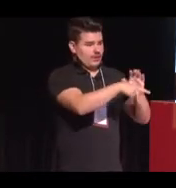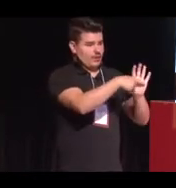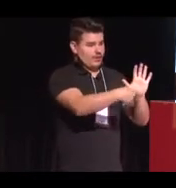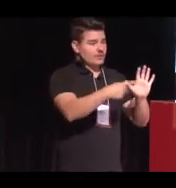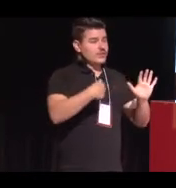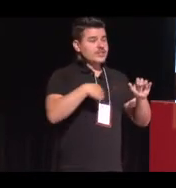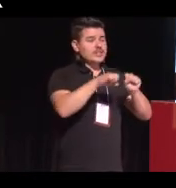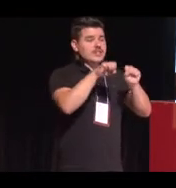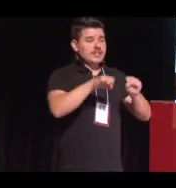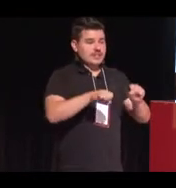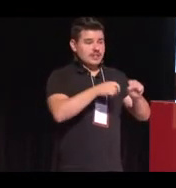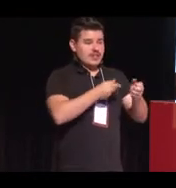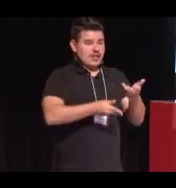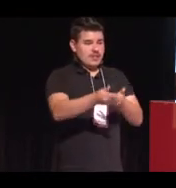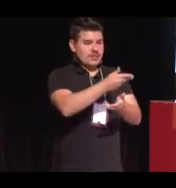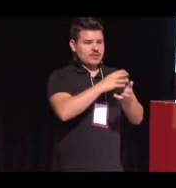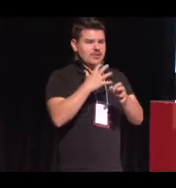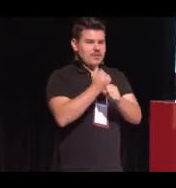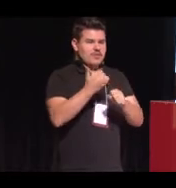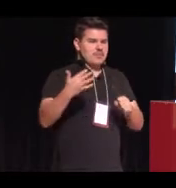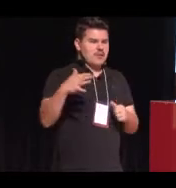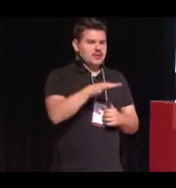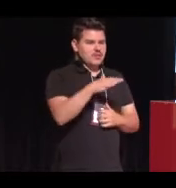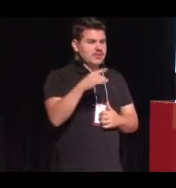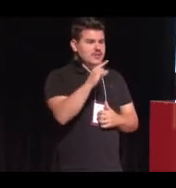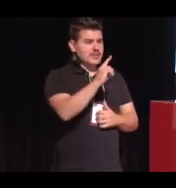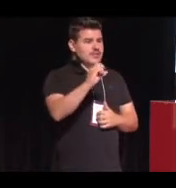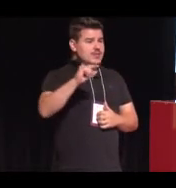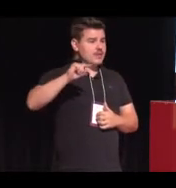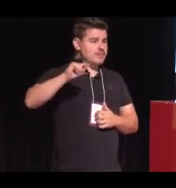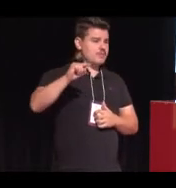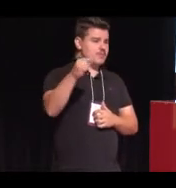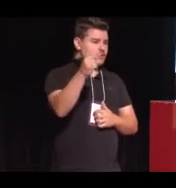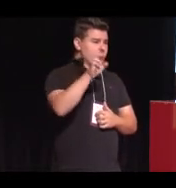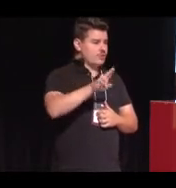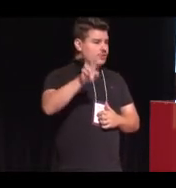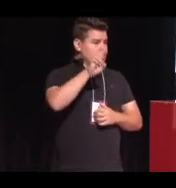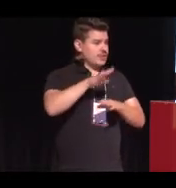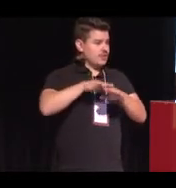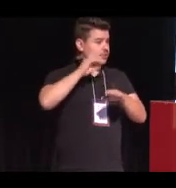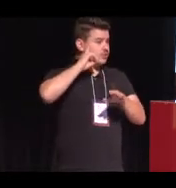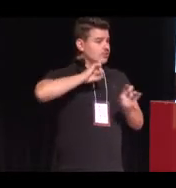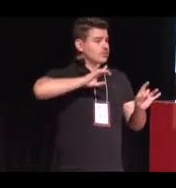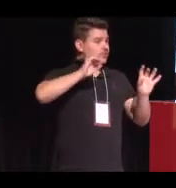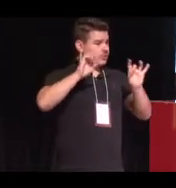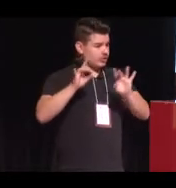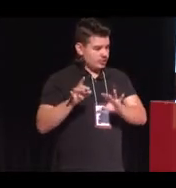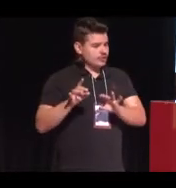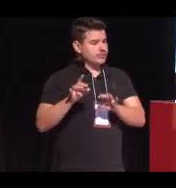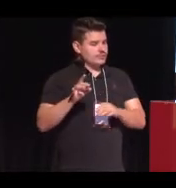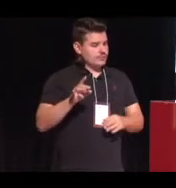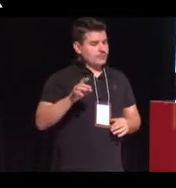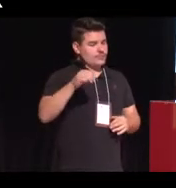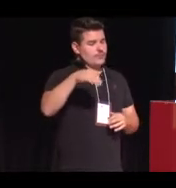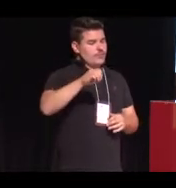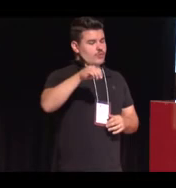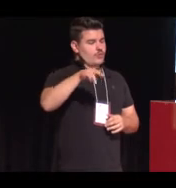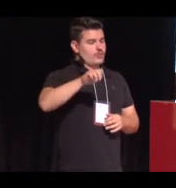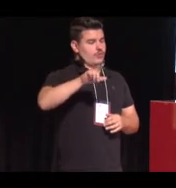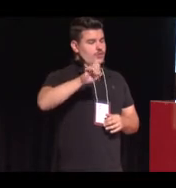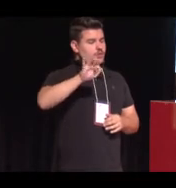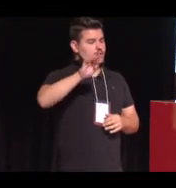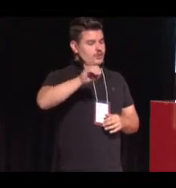Esse sistema, ele recebia uma média de 100 mil transações diárias, um monolito. Não tinha